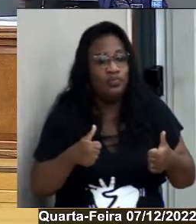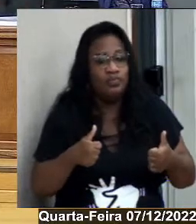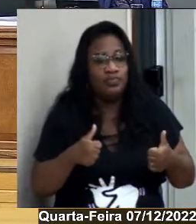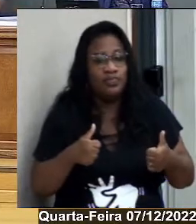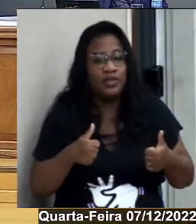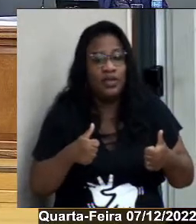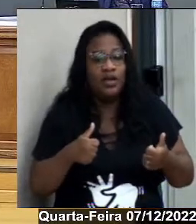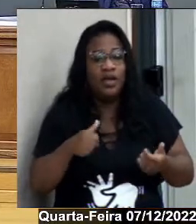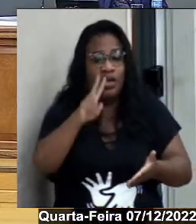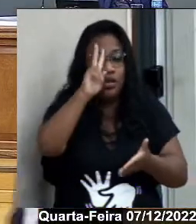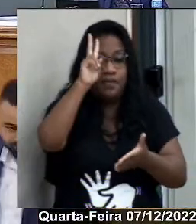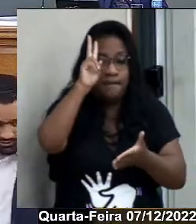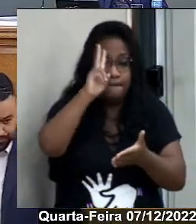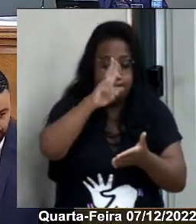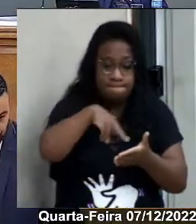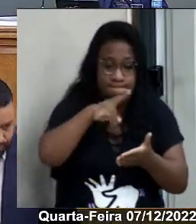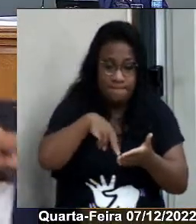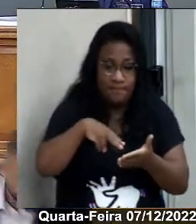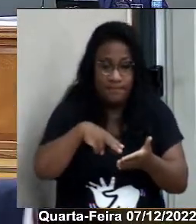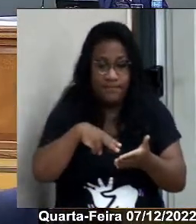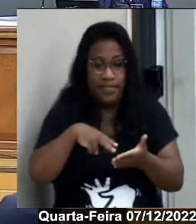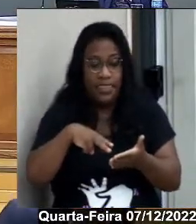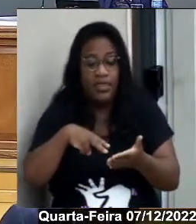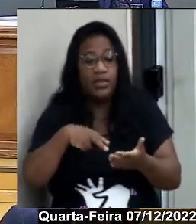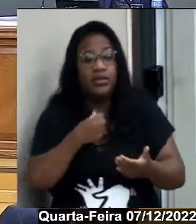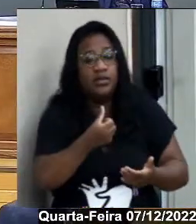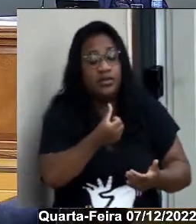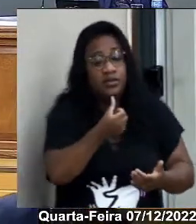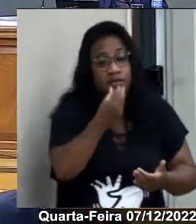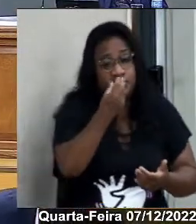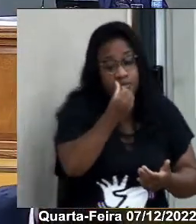Solicito ao senhor secretário que faça a leitura da indicação número